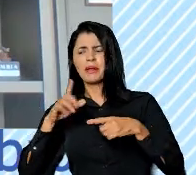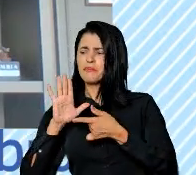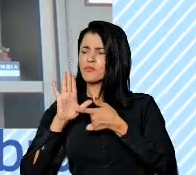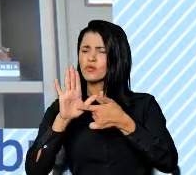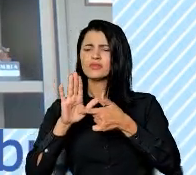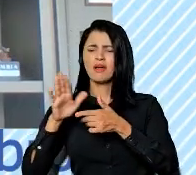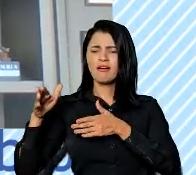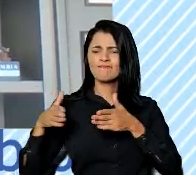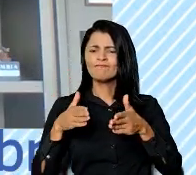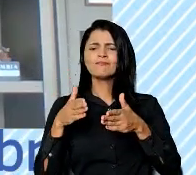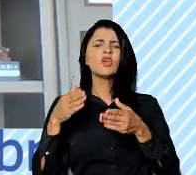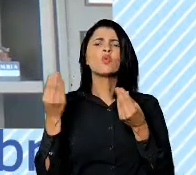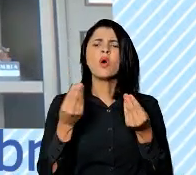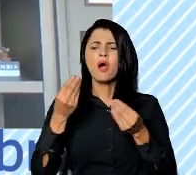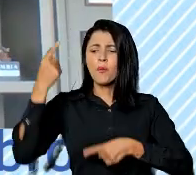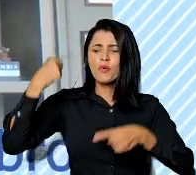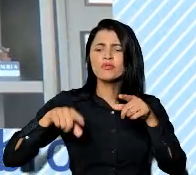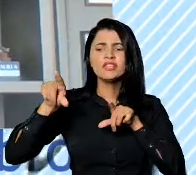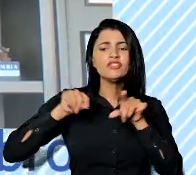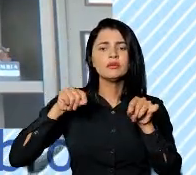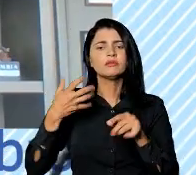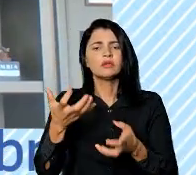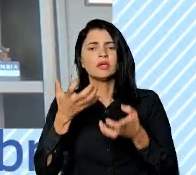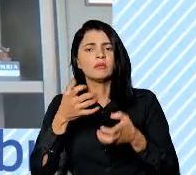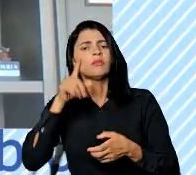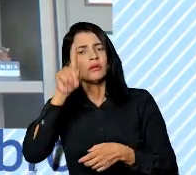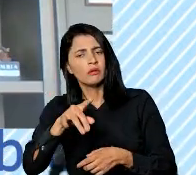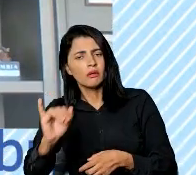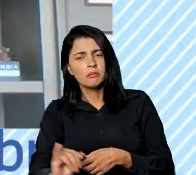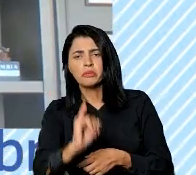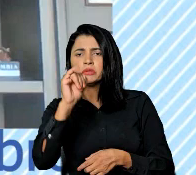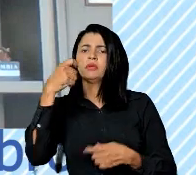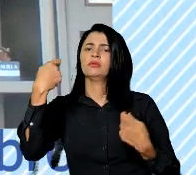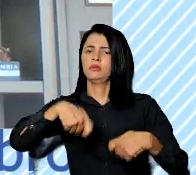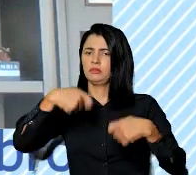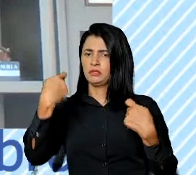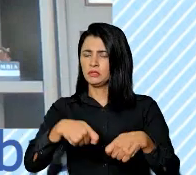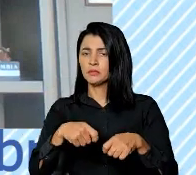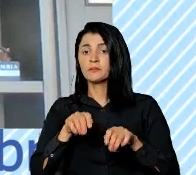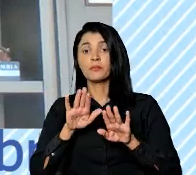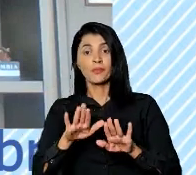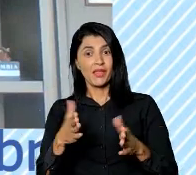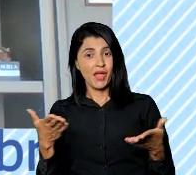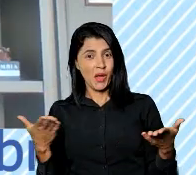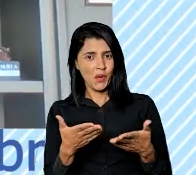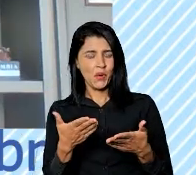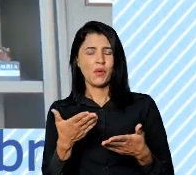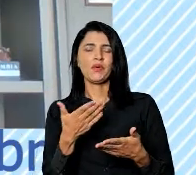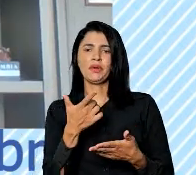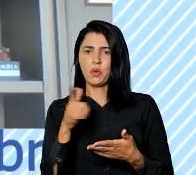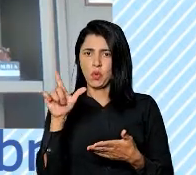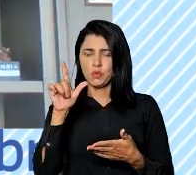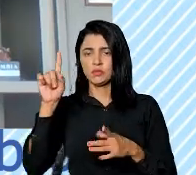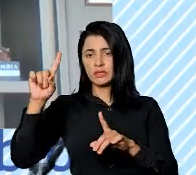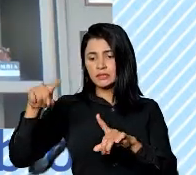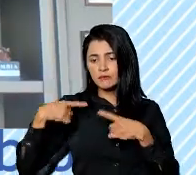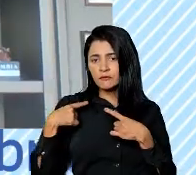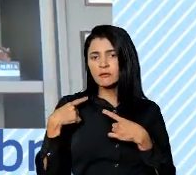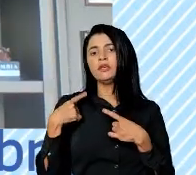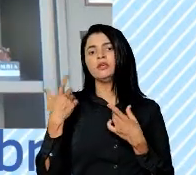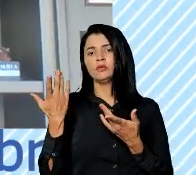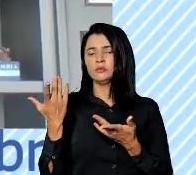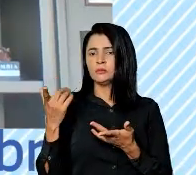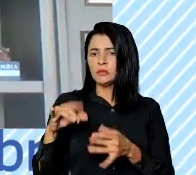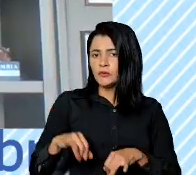das políticas que queremos e que achamos essenciais e necessárias. Agora, com relação aos desafios enfrentados